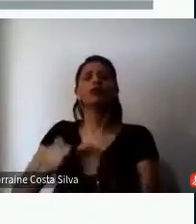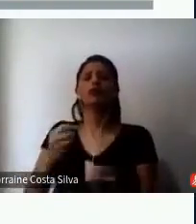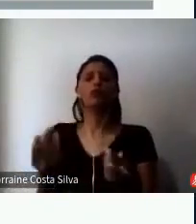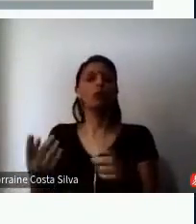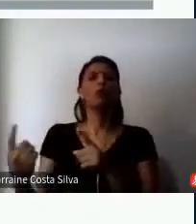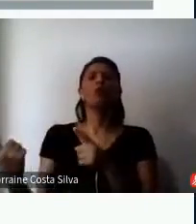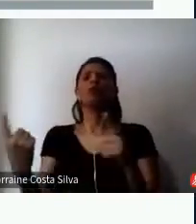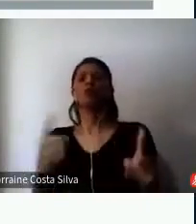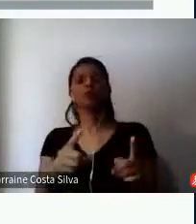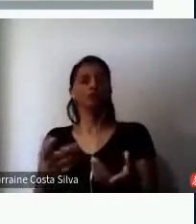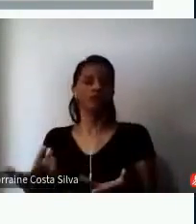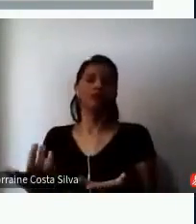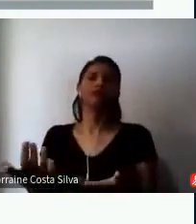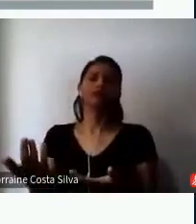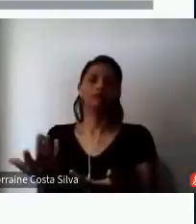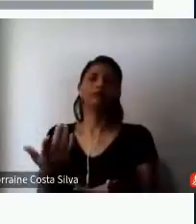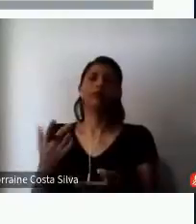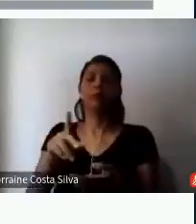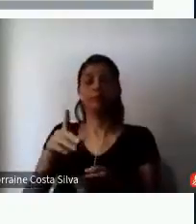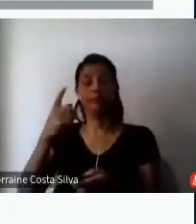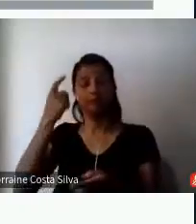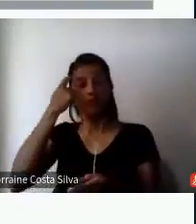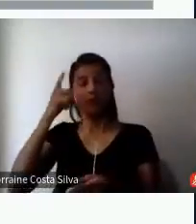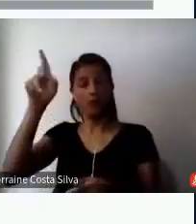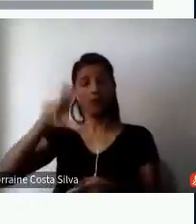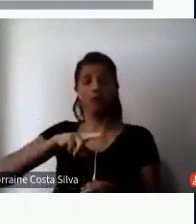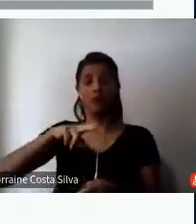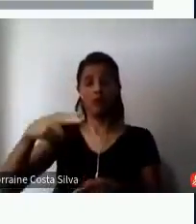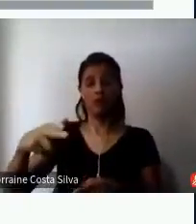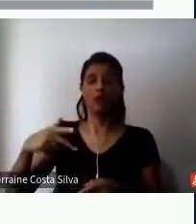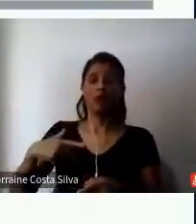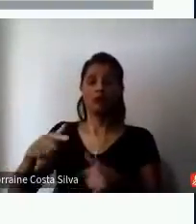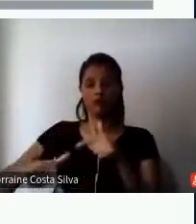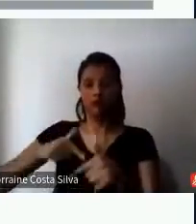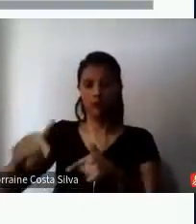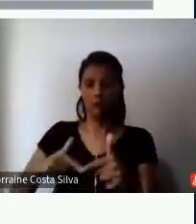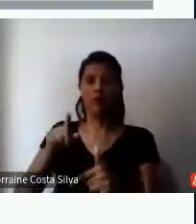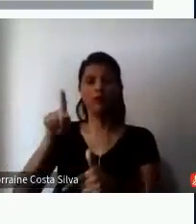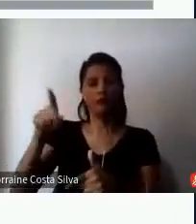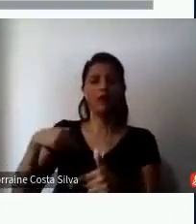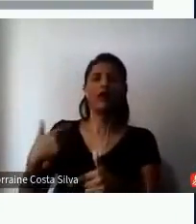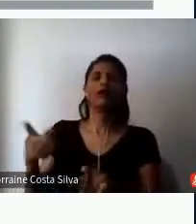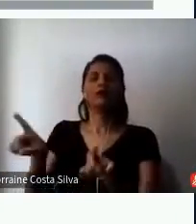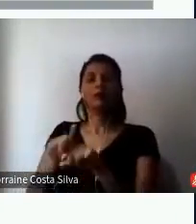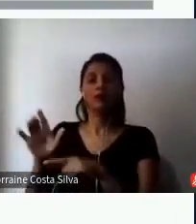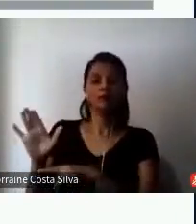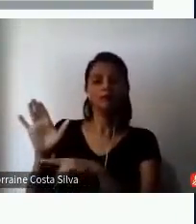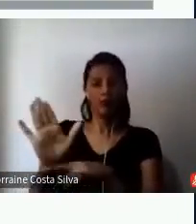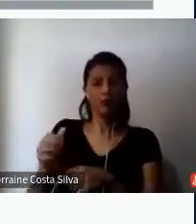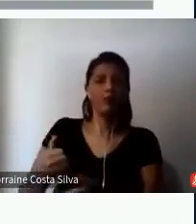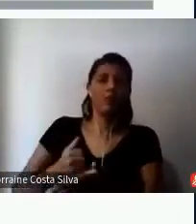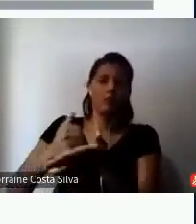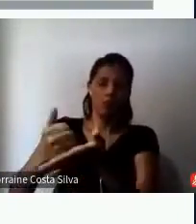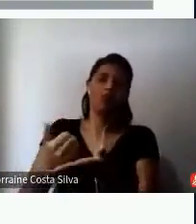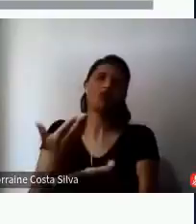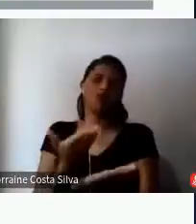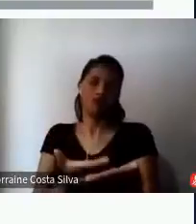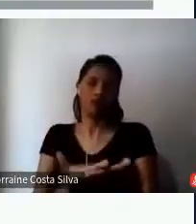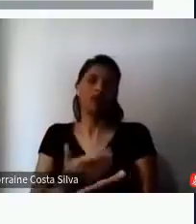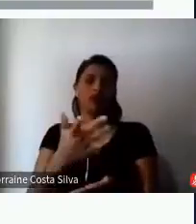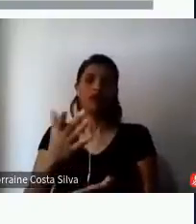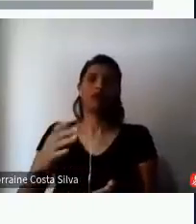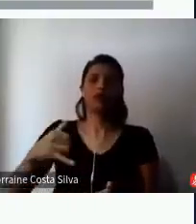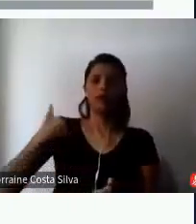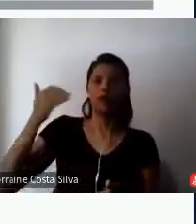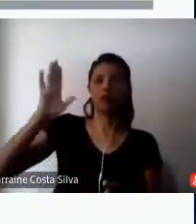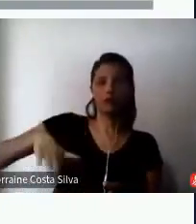Portugal houve a garantia de emprego e remuneração dos pais, além de assistência aos estudantes com menos de 12 anos, pelo pai ou responsável,